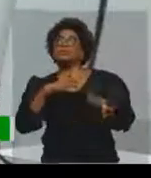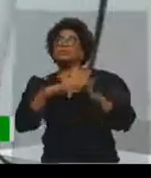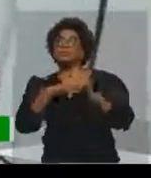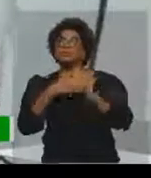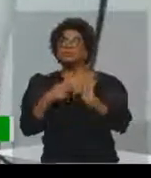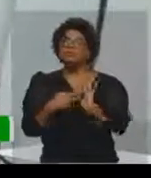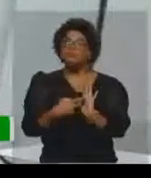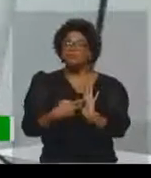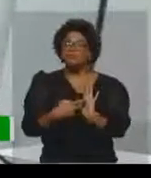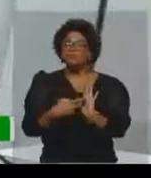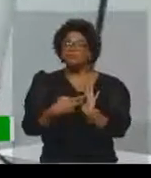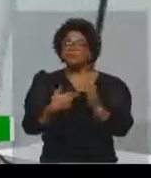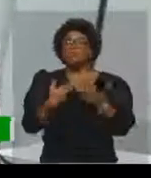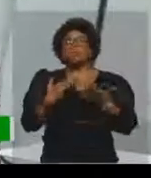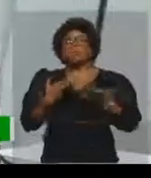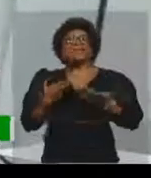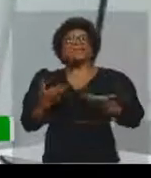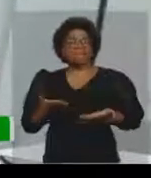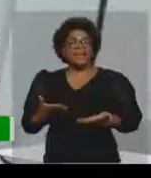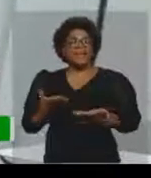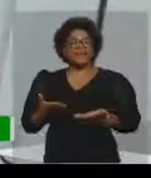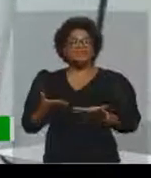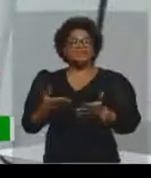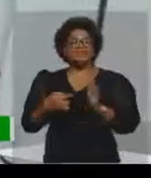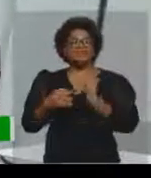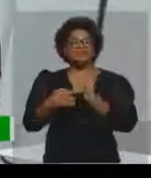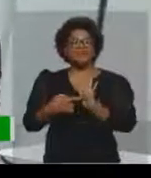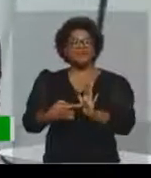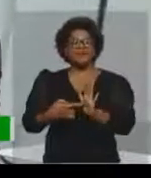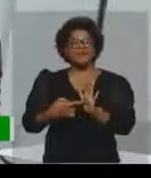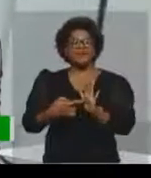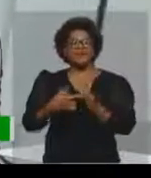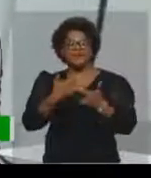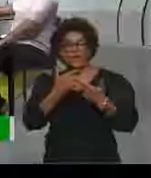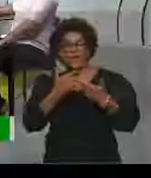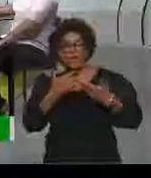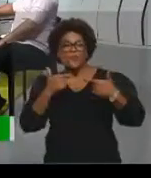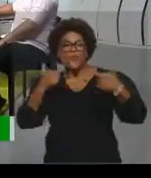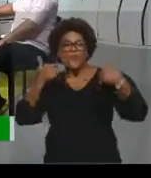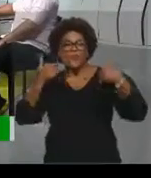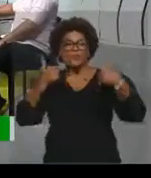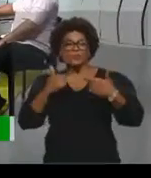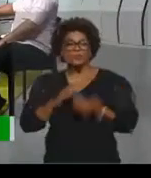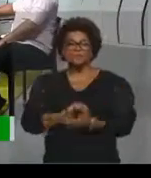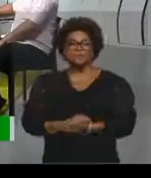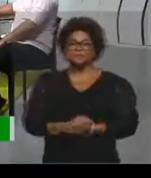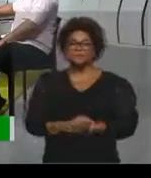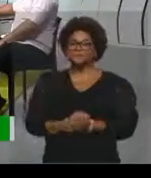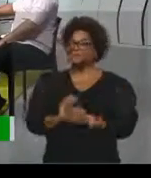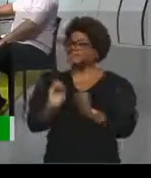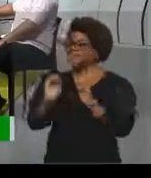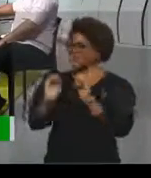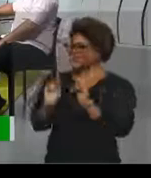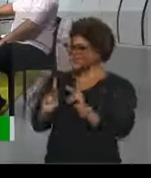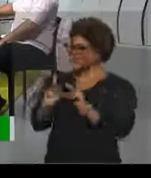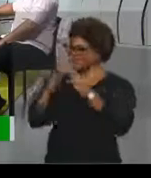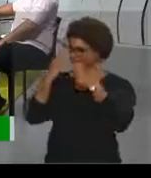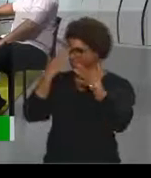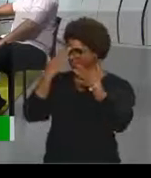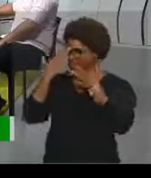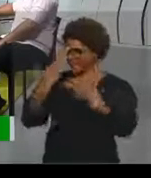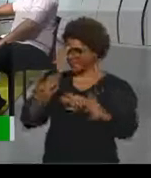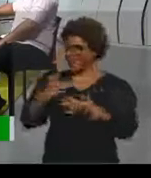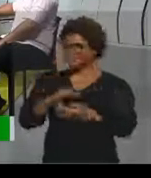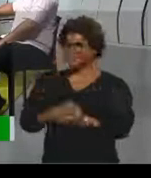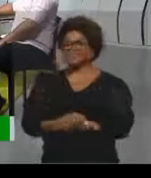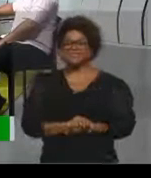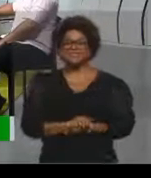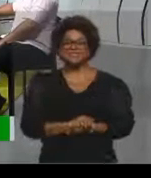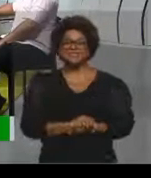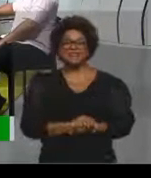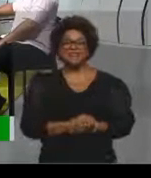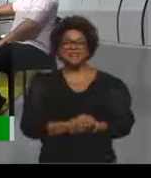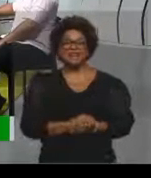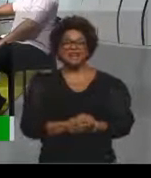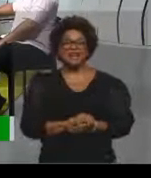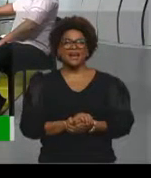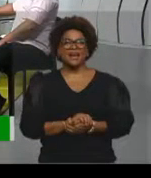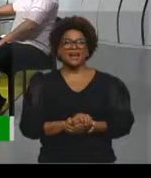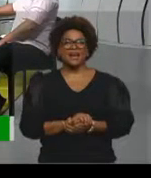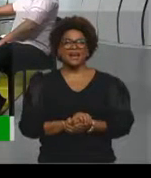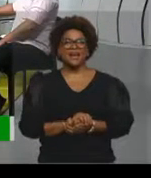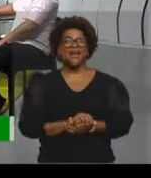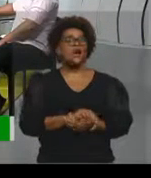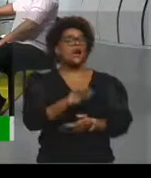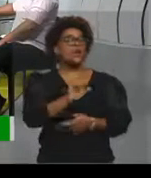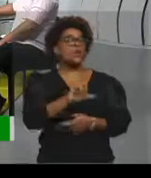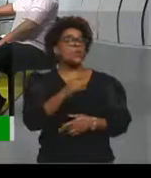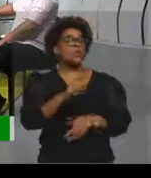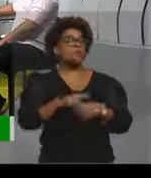para levar esse efeito de humor. Ok, obrigada. A nossa próxima dúvida é uma dúvida de 2º